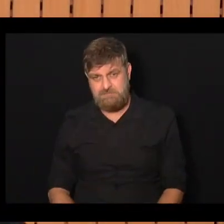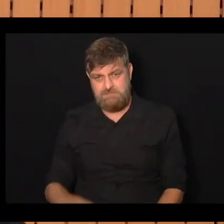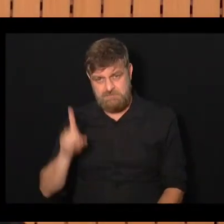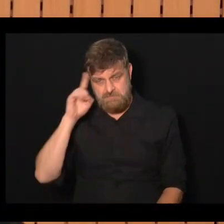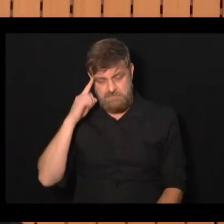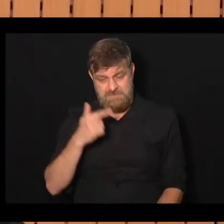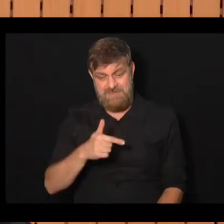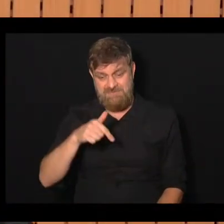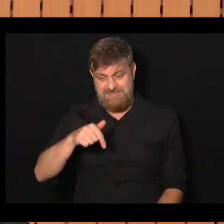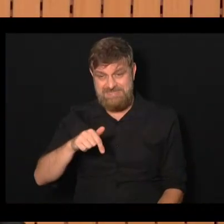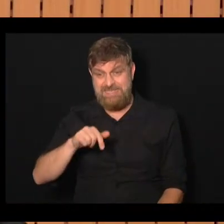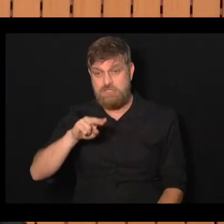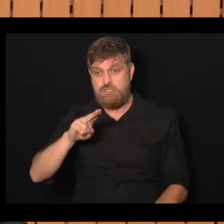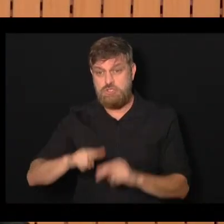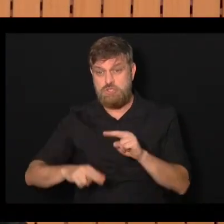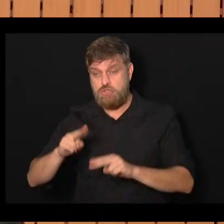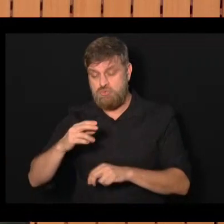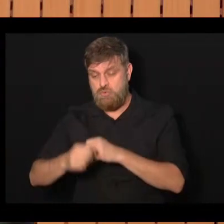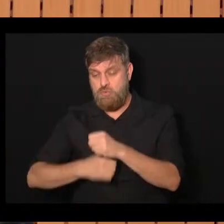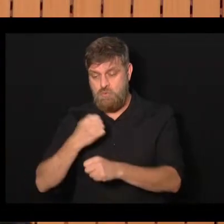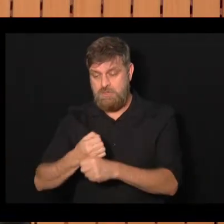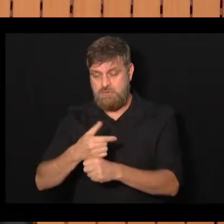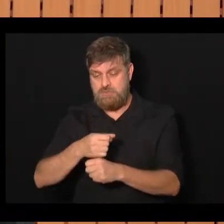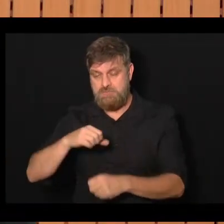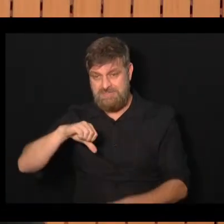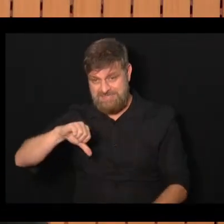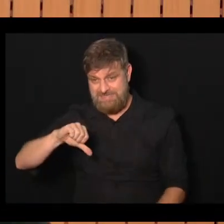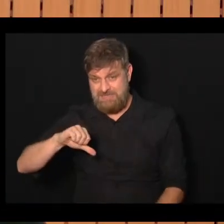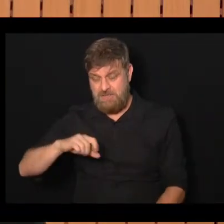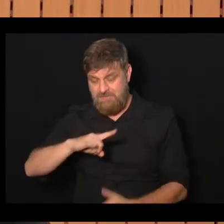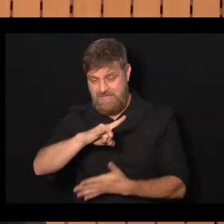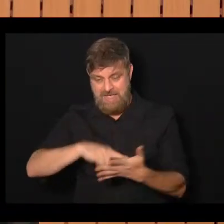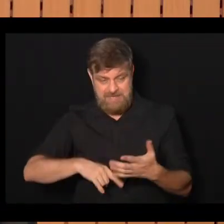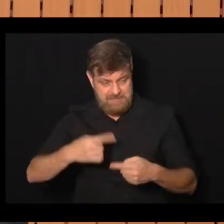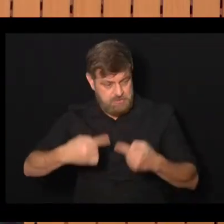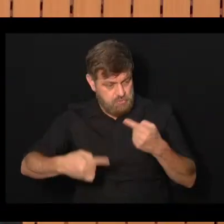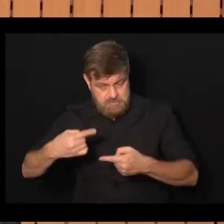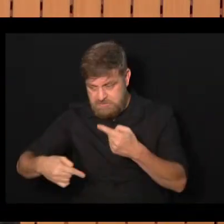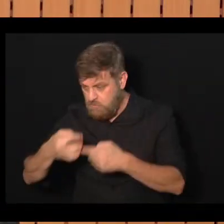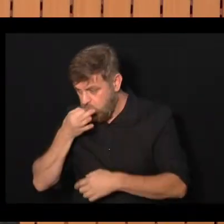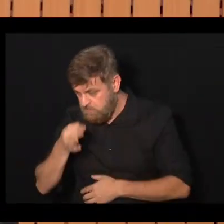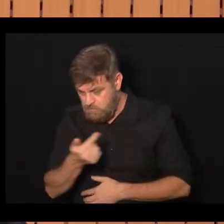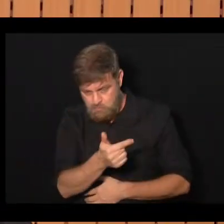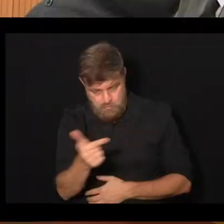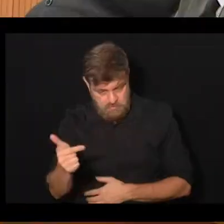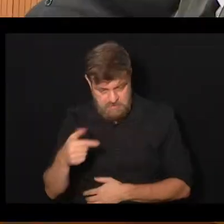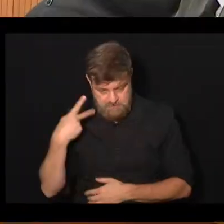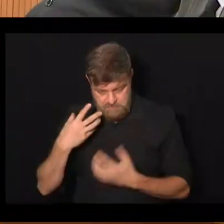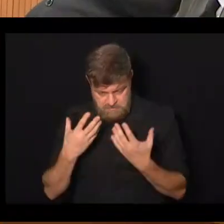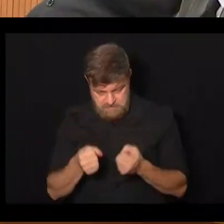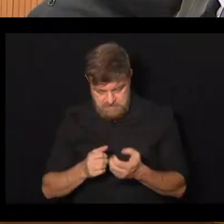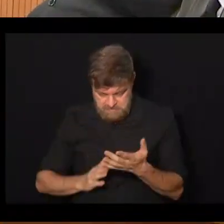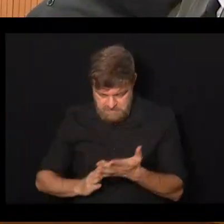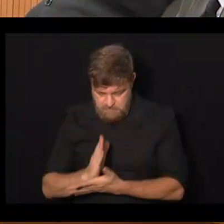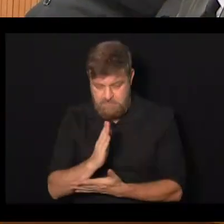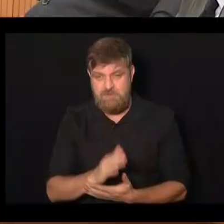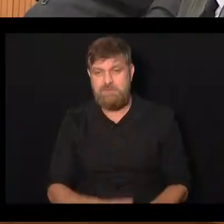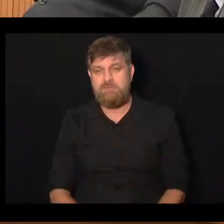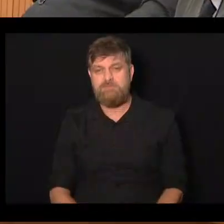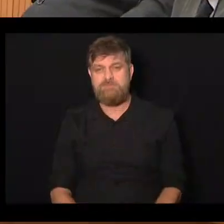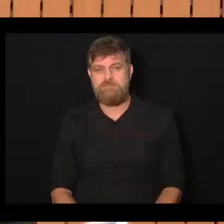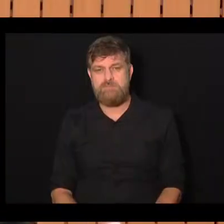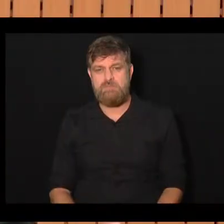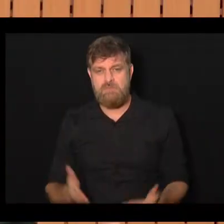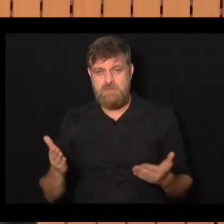realizada em 27 de junho de 2019. Não havendo vereador discutindo, em votação, as atas, vereadores favoráveis permaneçam como estão, aprovado.